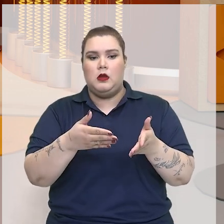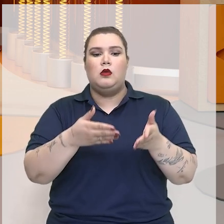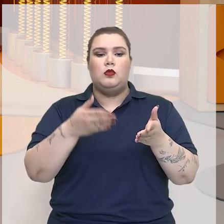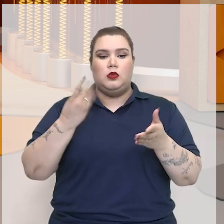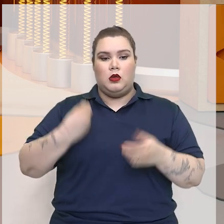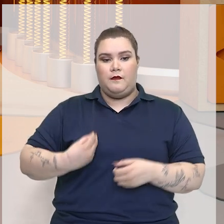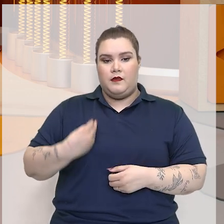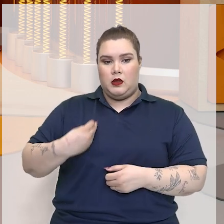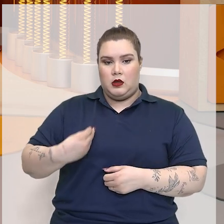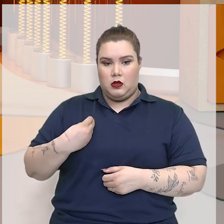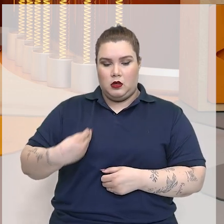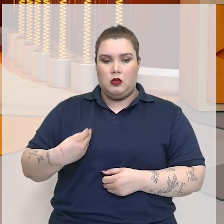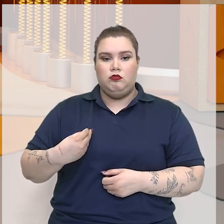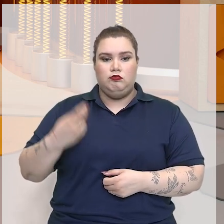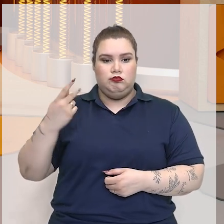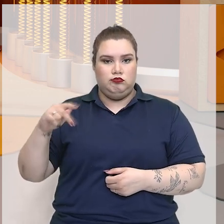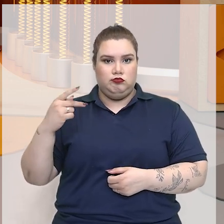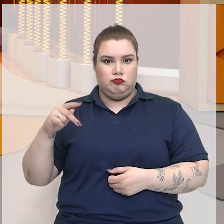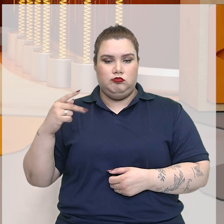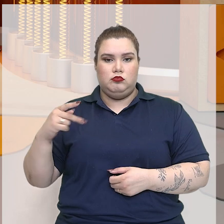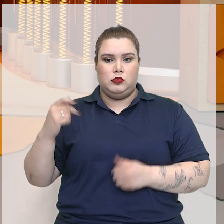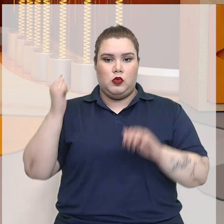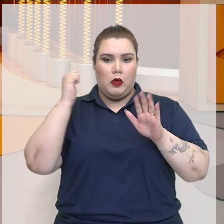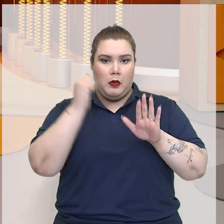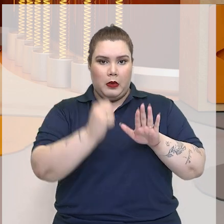uma trajetória